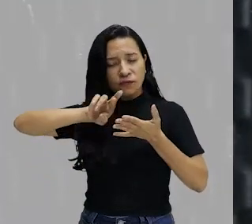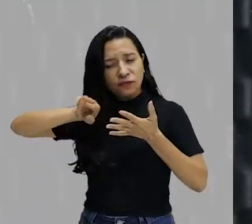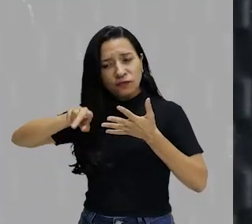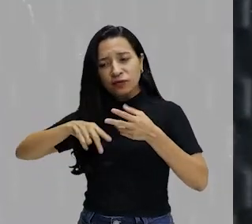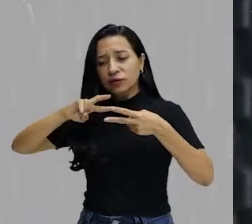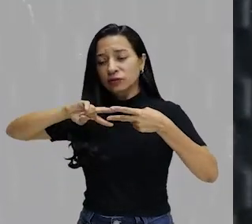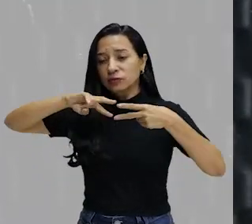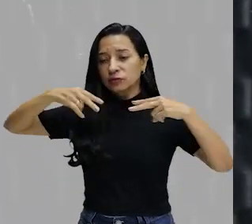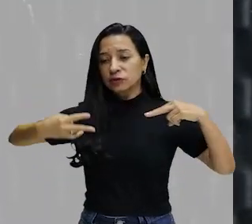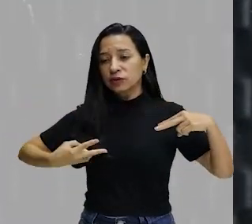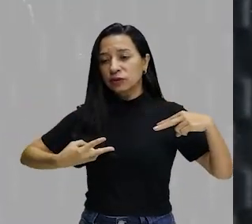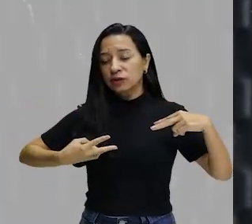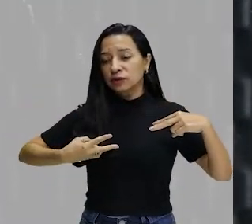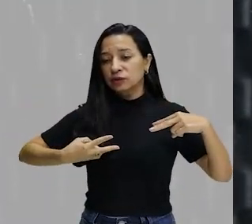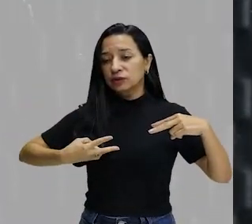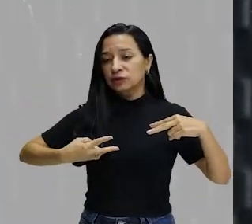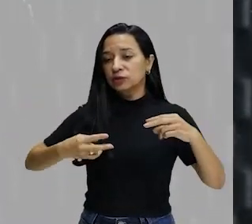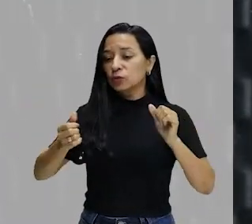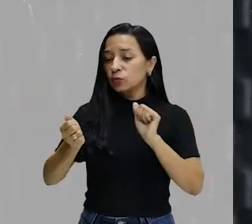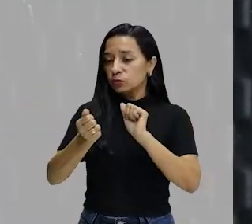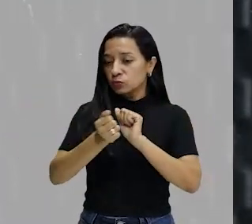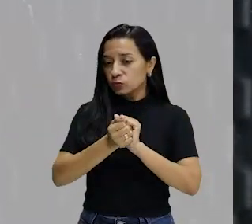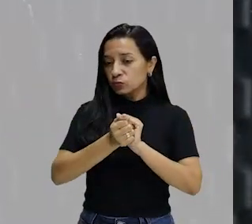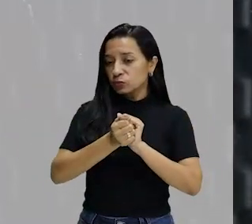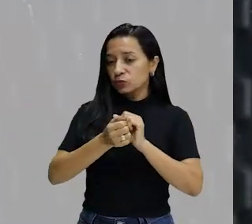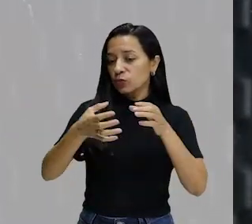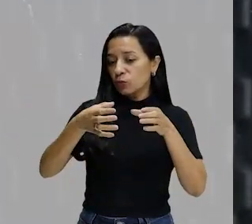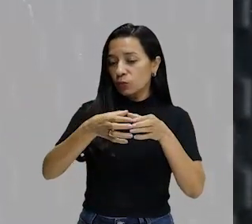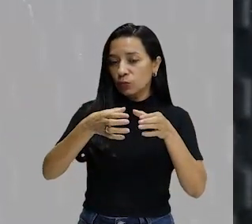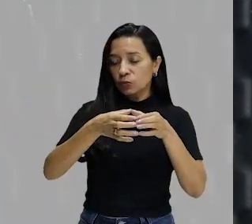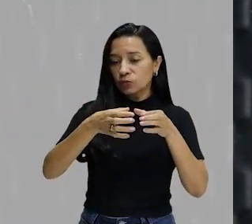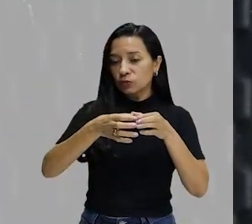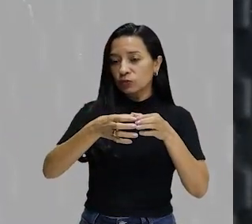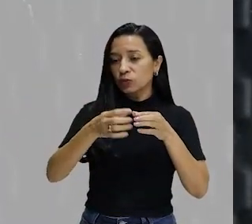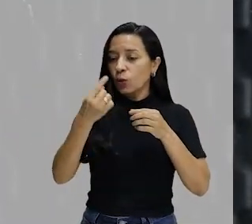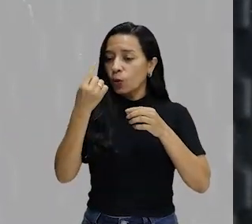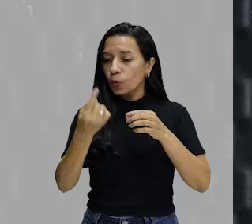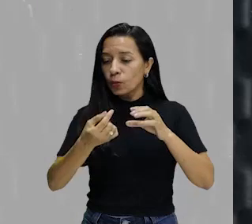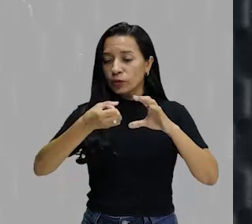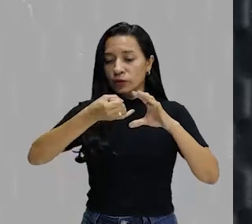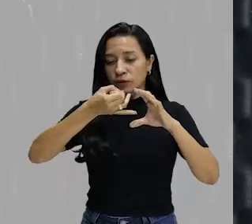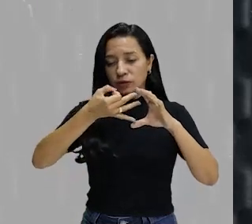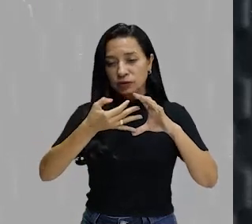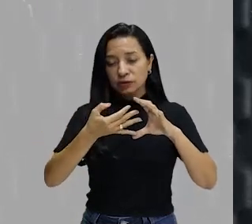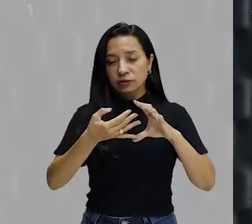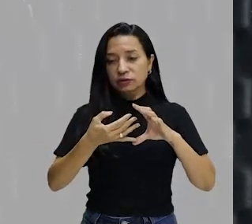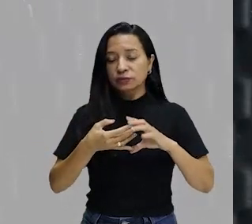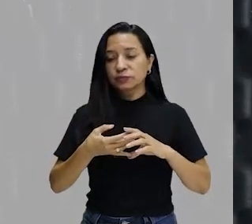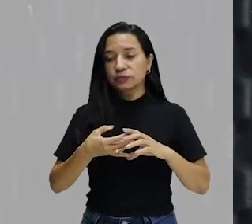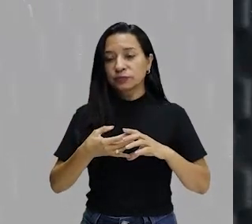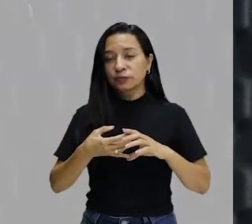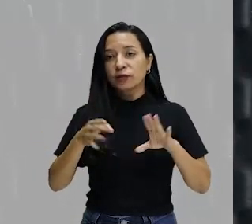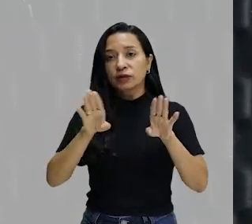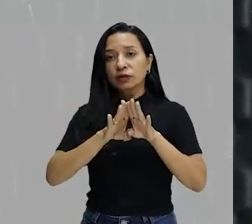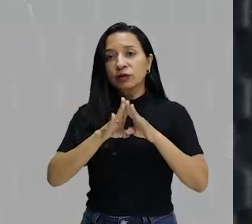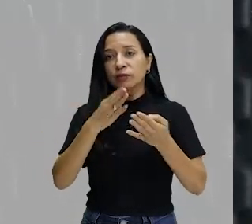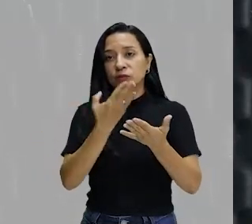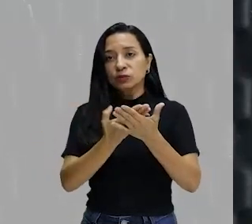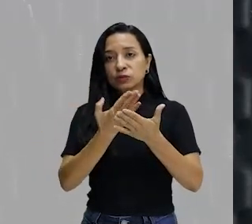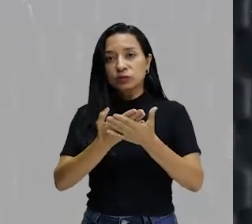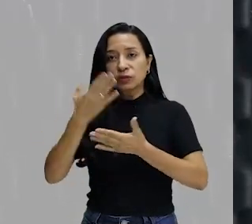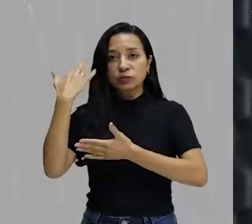conjunto para gerar uma única característica. Ok, pessoal? E nós vimos em aulas anteriores que a